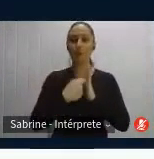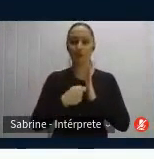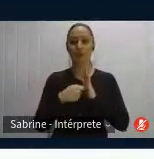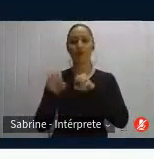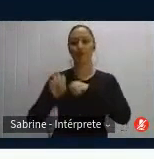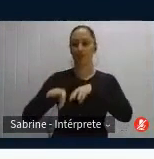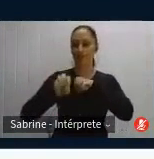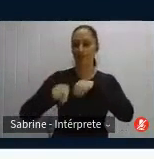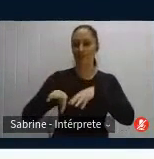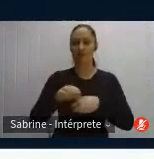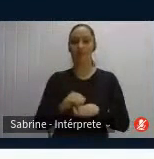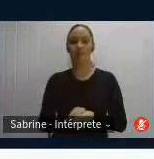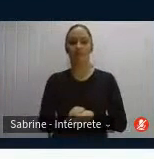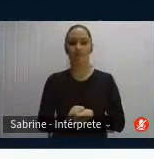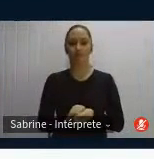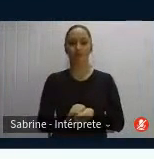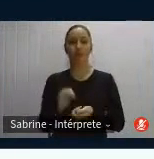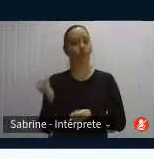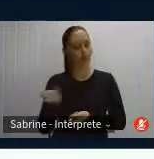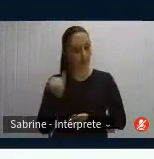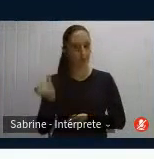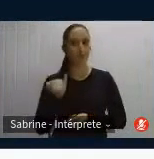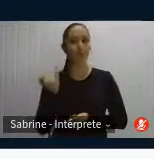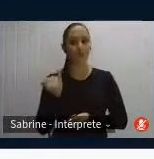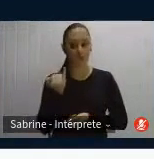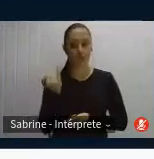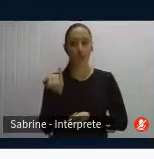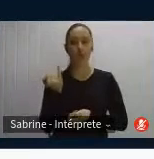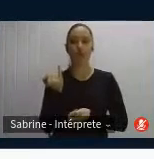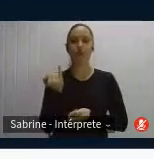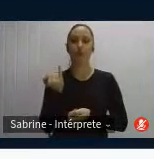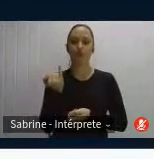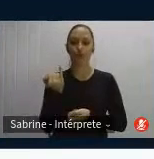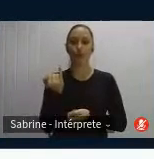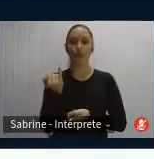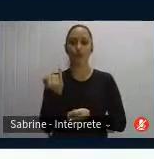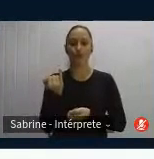é importante, né, retomar, né, que essa